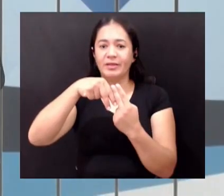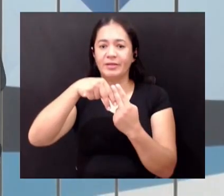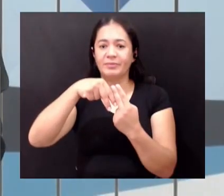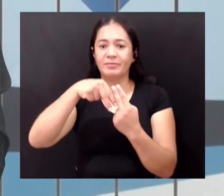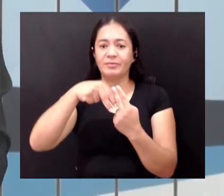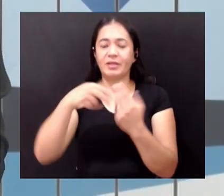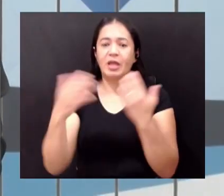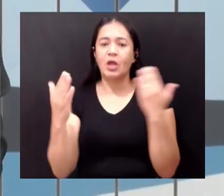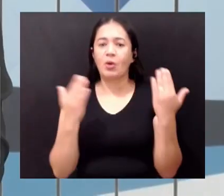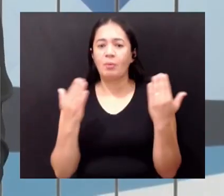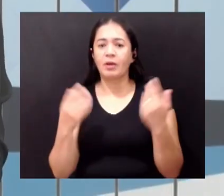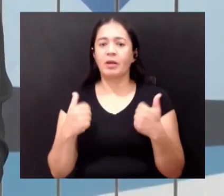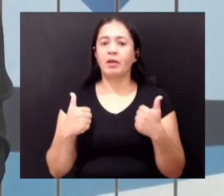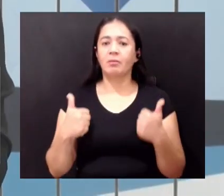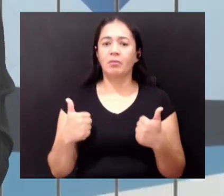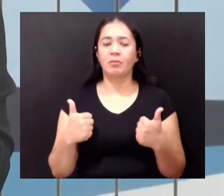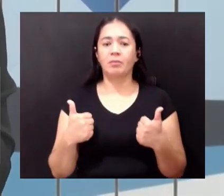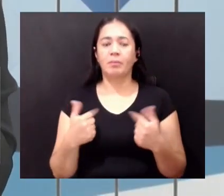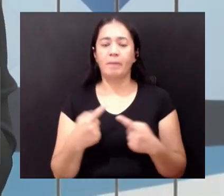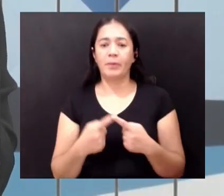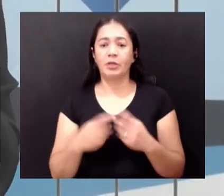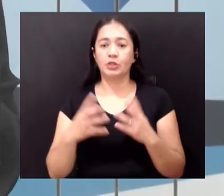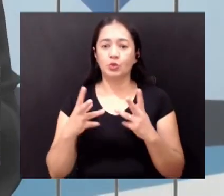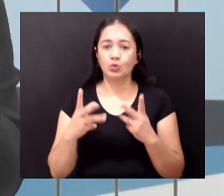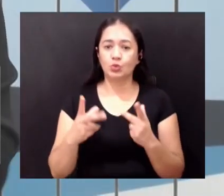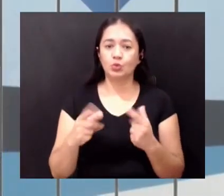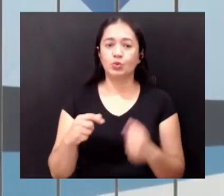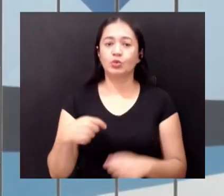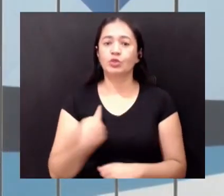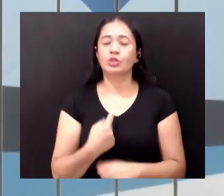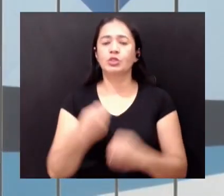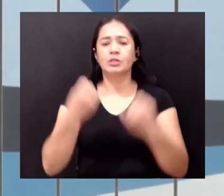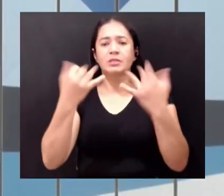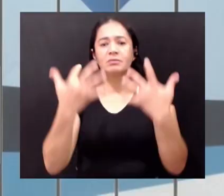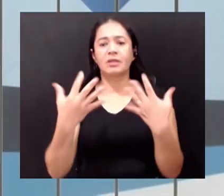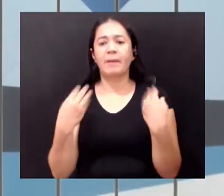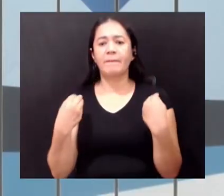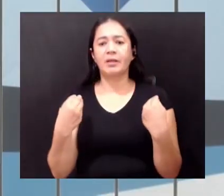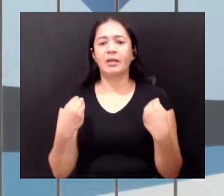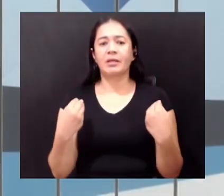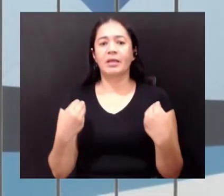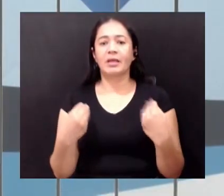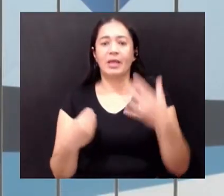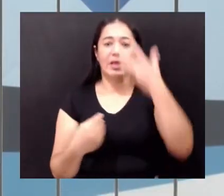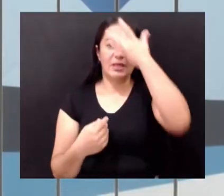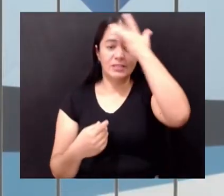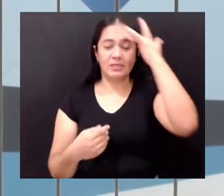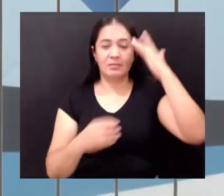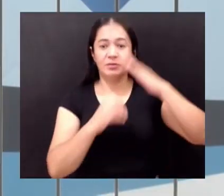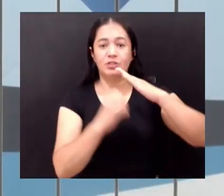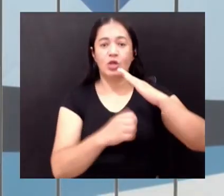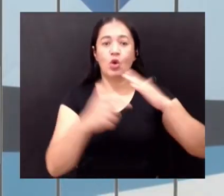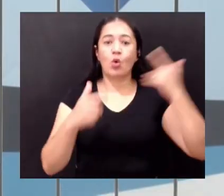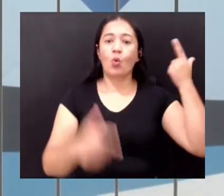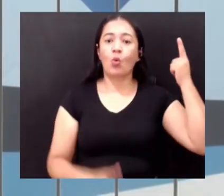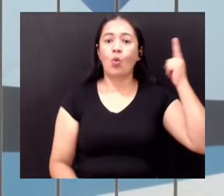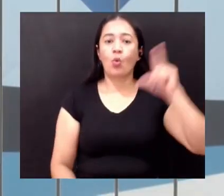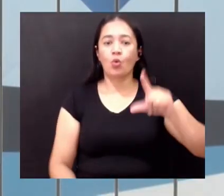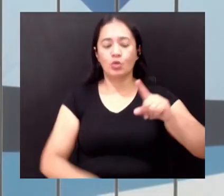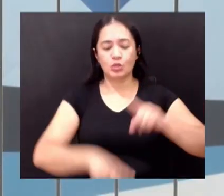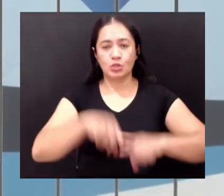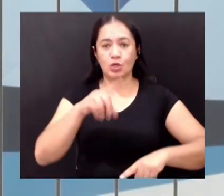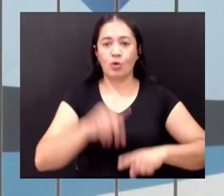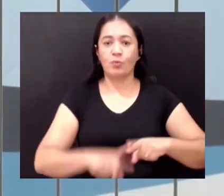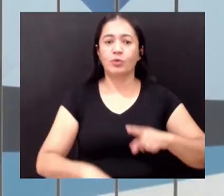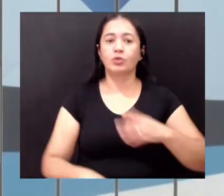né? Tudo isso que a gente está falando é exatamente para fazer com que esse empresário consiga entregar um produto ou um serviço melhor e